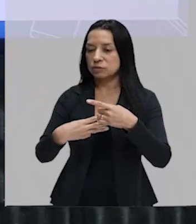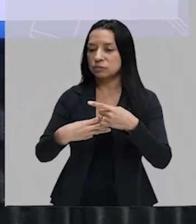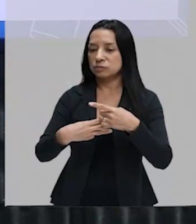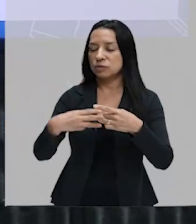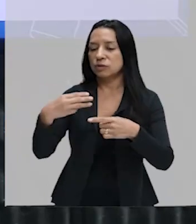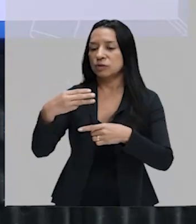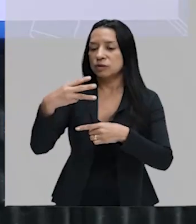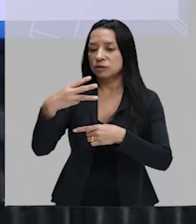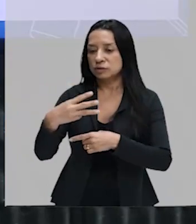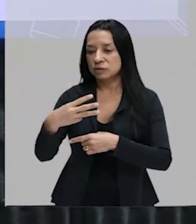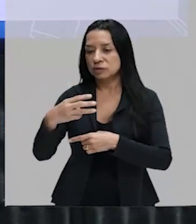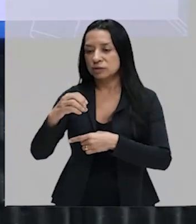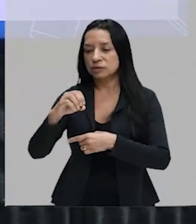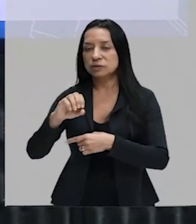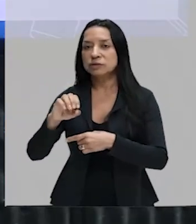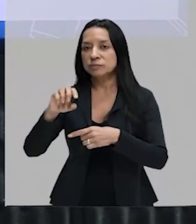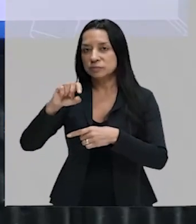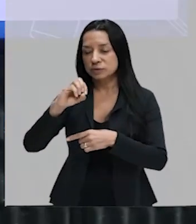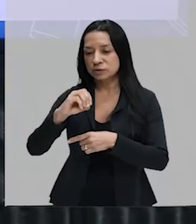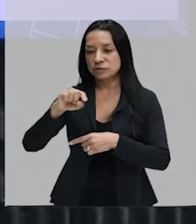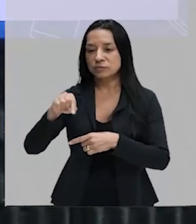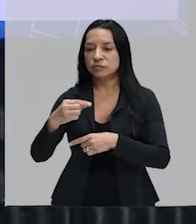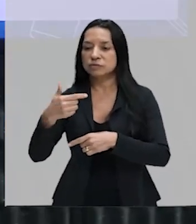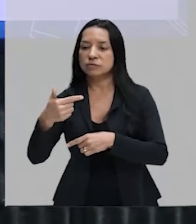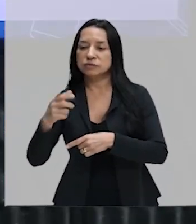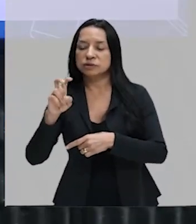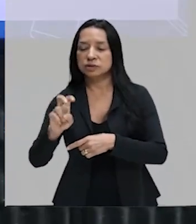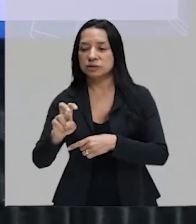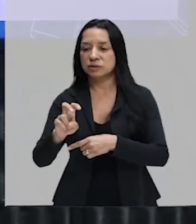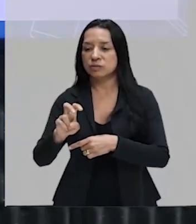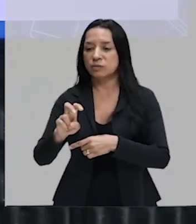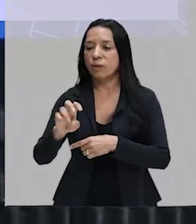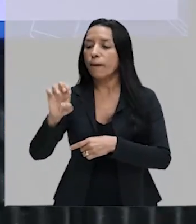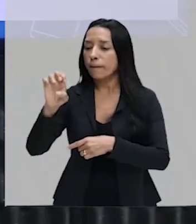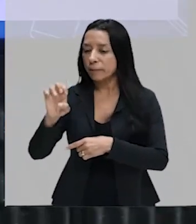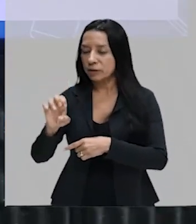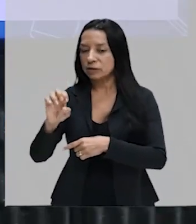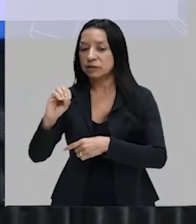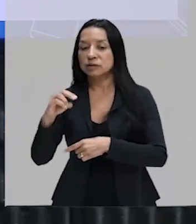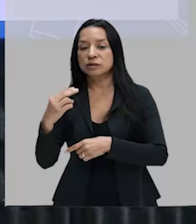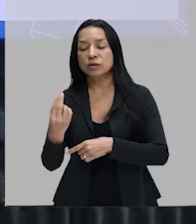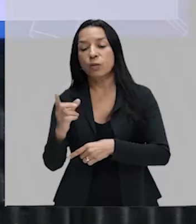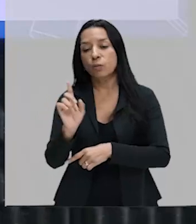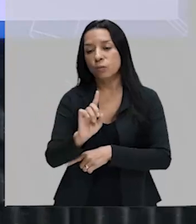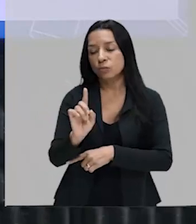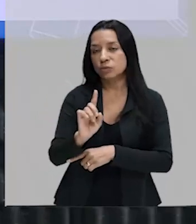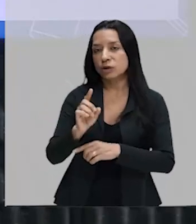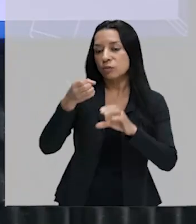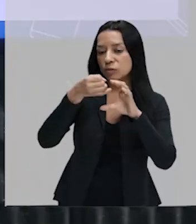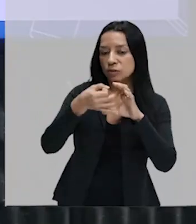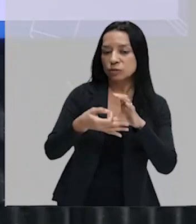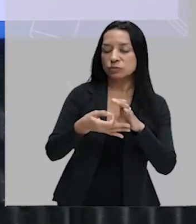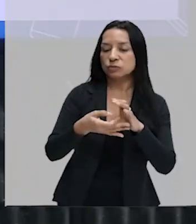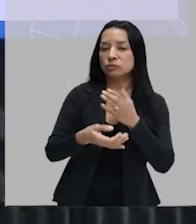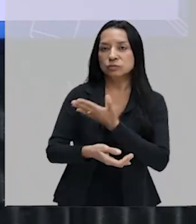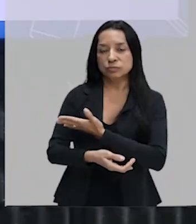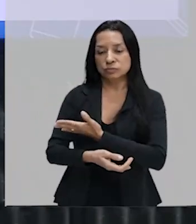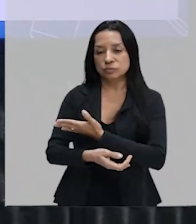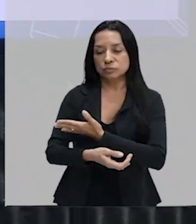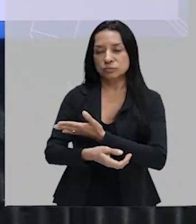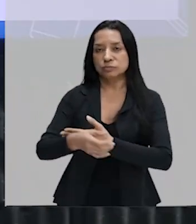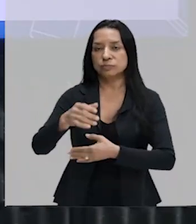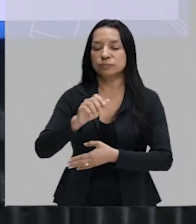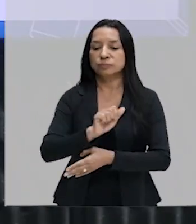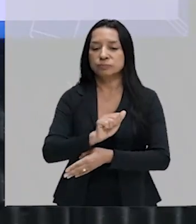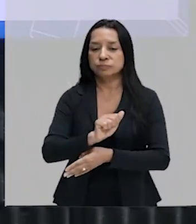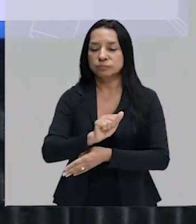e 0,25, se esses elementos, cada um deles, pertence ou não aos conjuntos que são dados, a seguir.